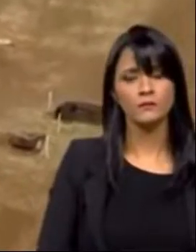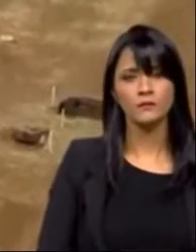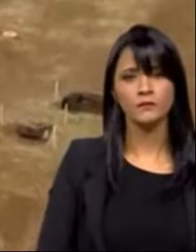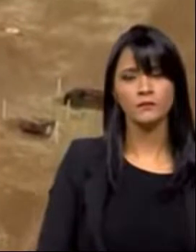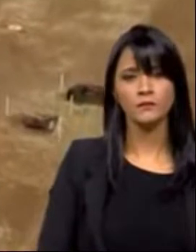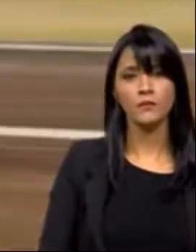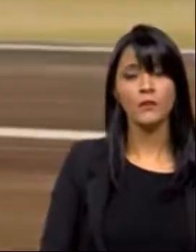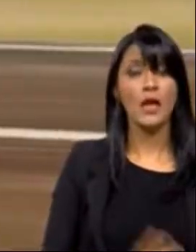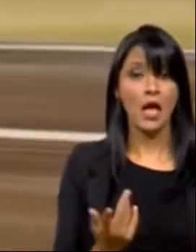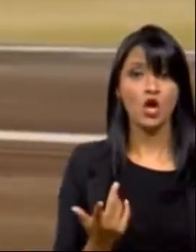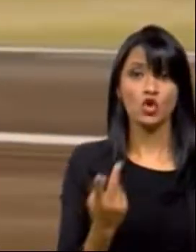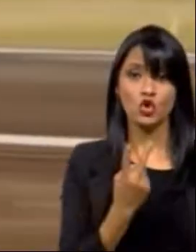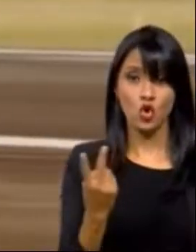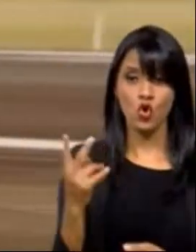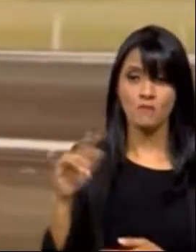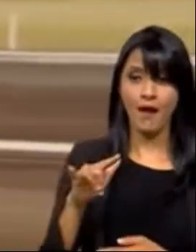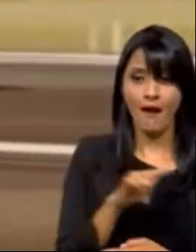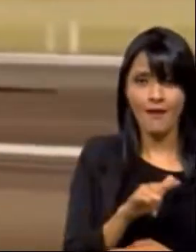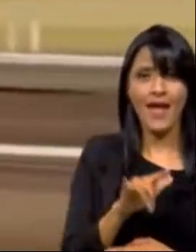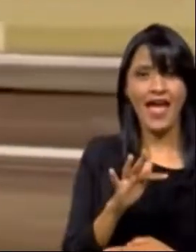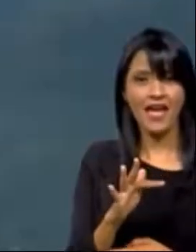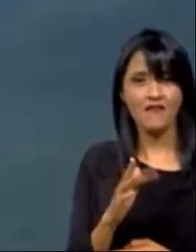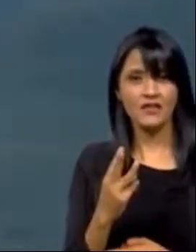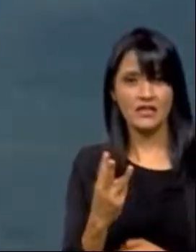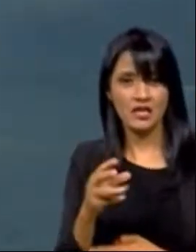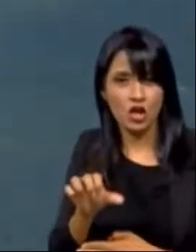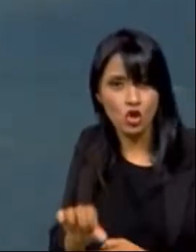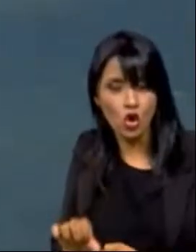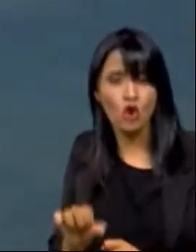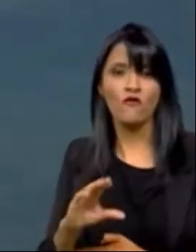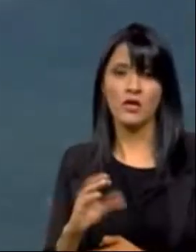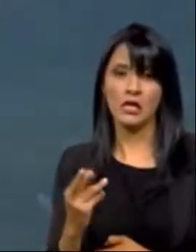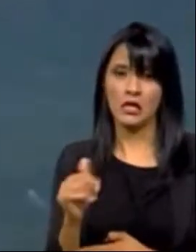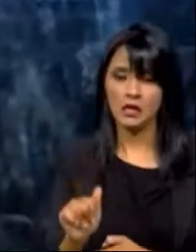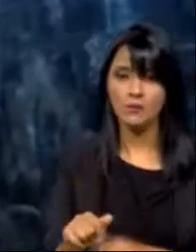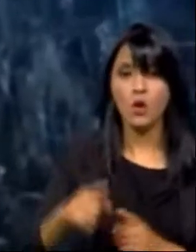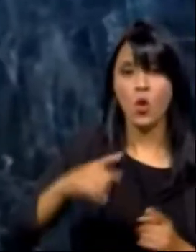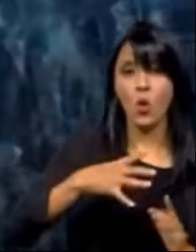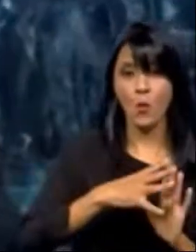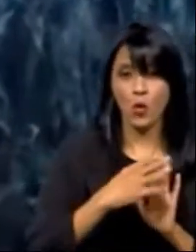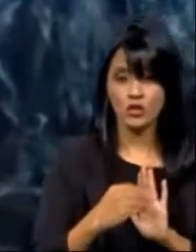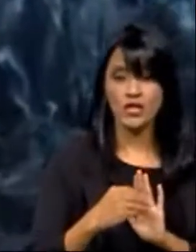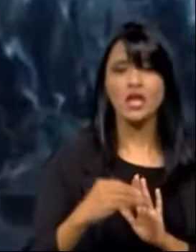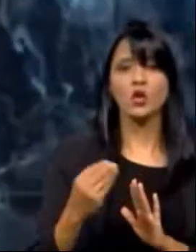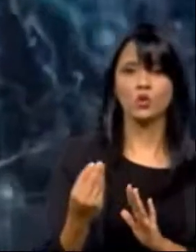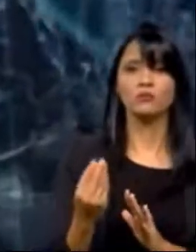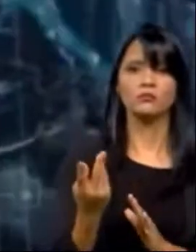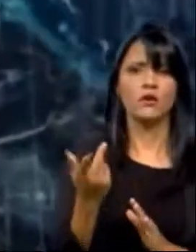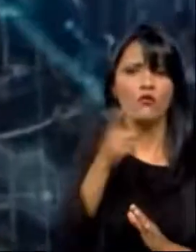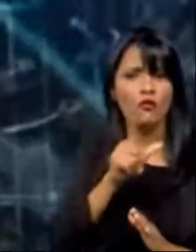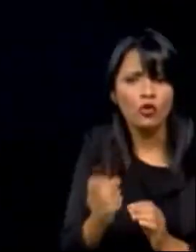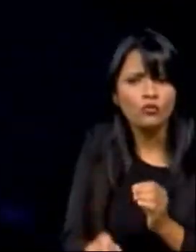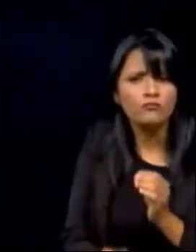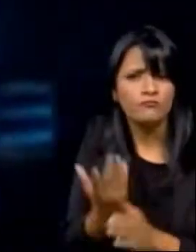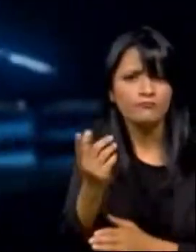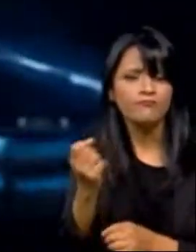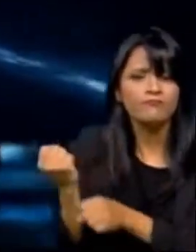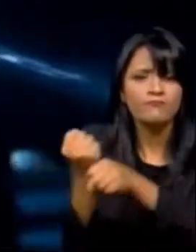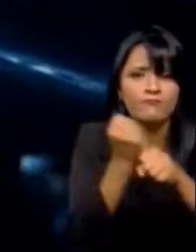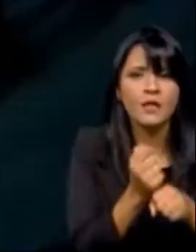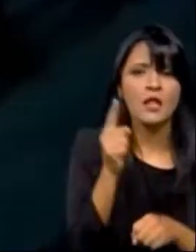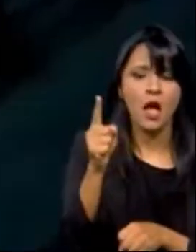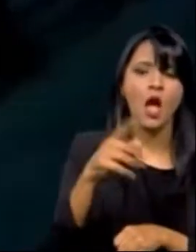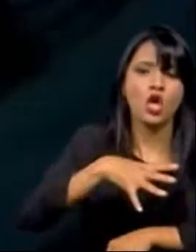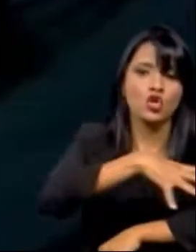Os dois caças F-39 Gripen do modelo multimissão foram desenvolvidos na Suécia e comprados